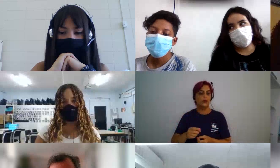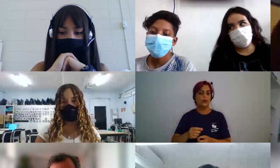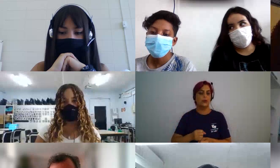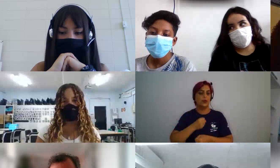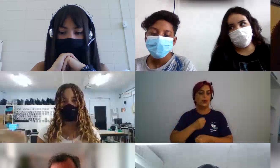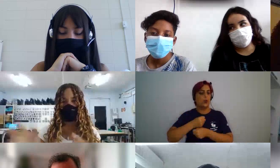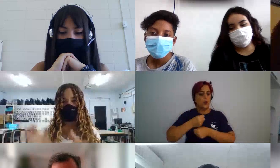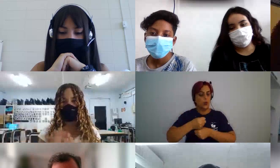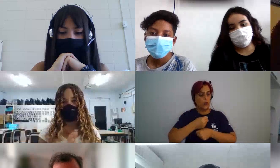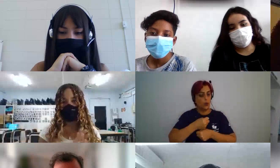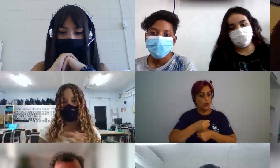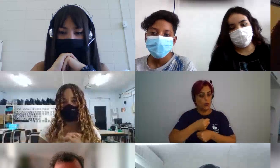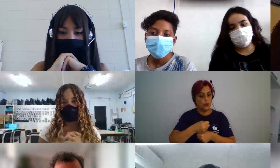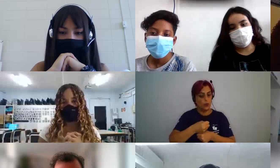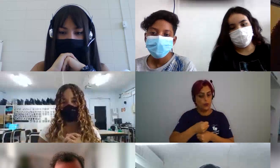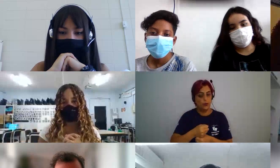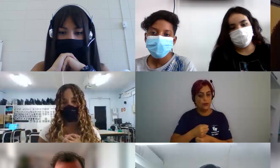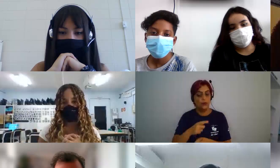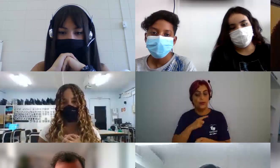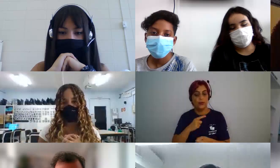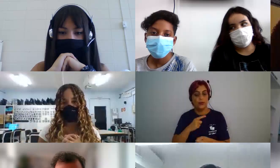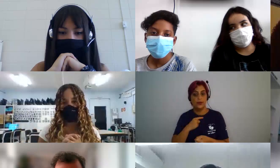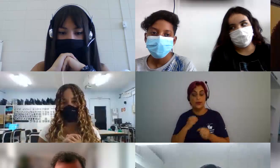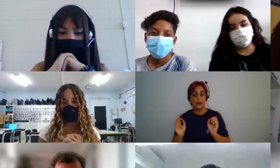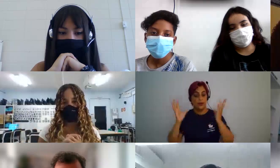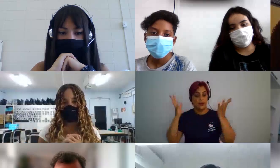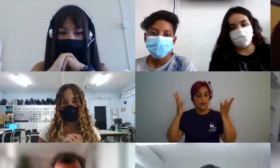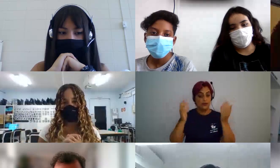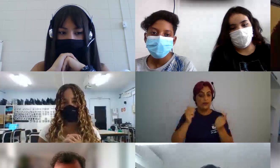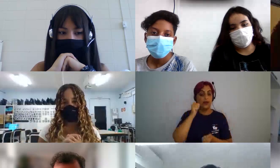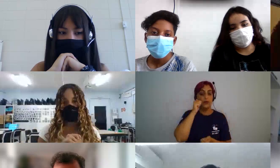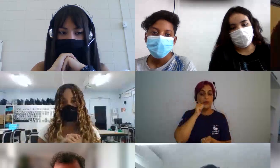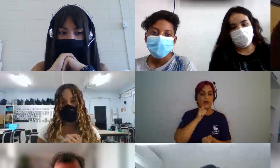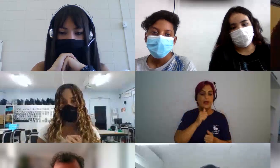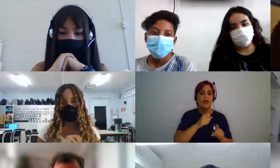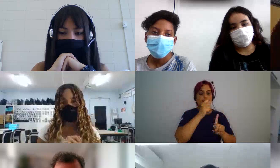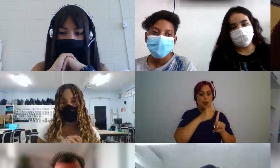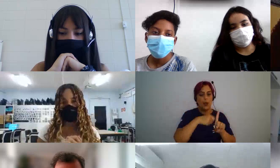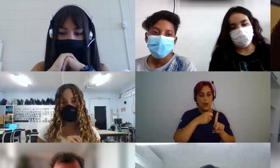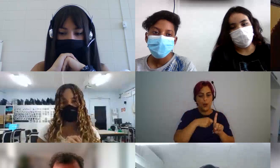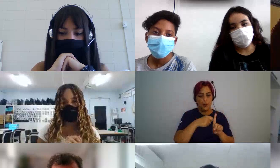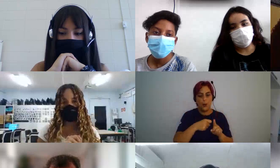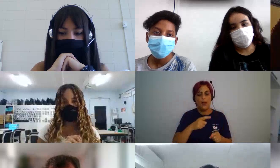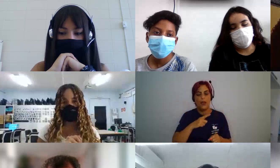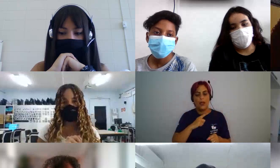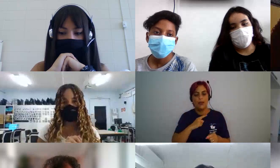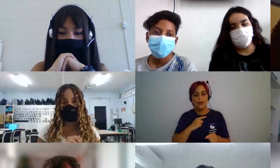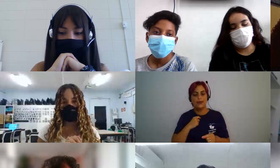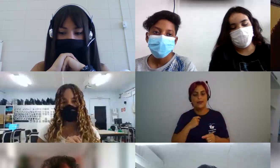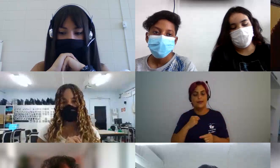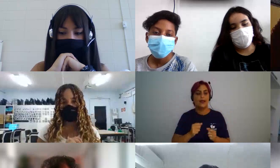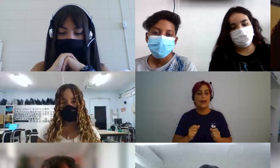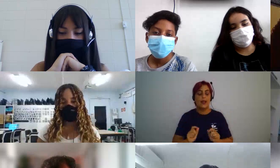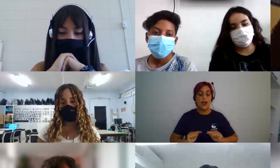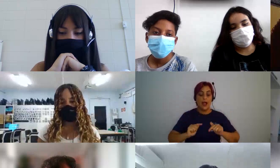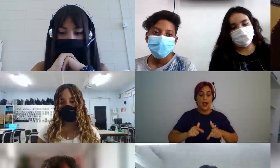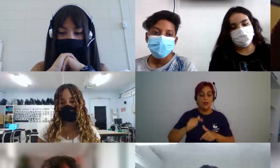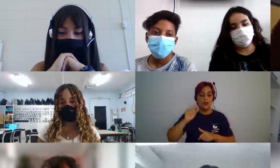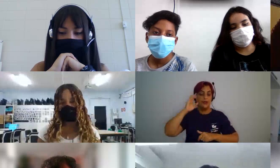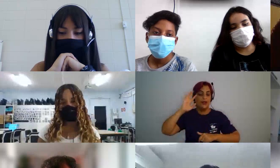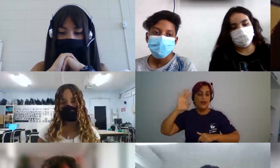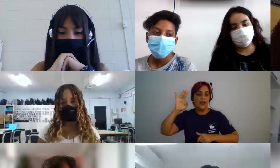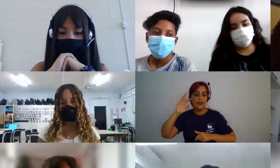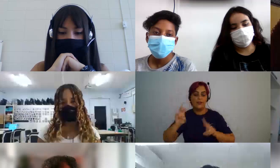anos o Março Mulher, um mês repleto de ações que propõe a reflexão acerca do